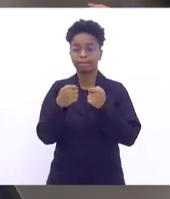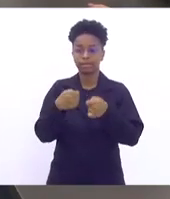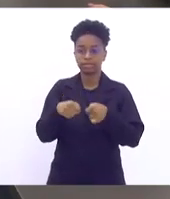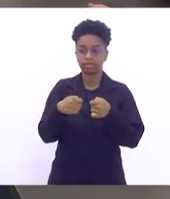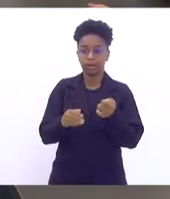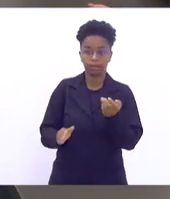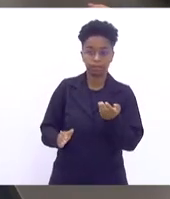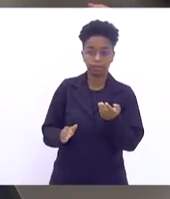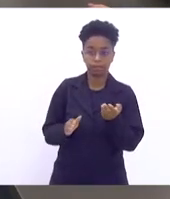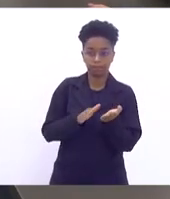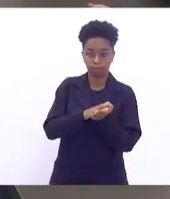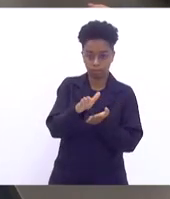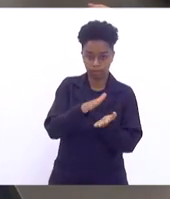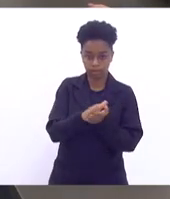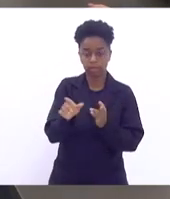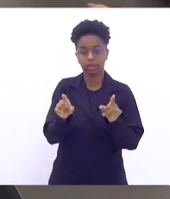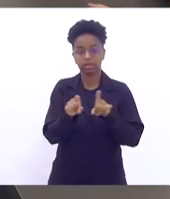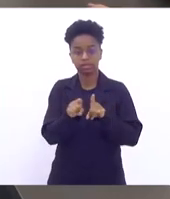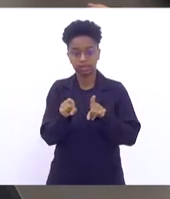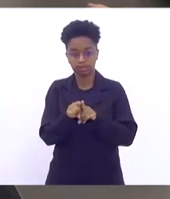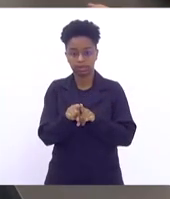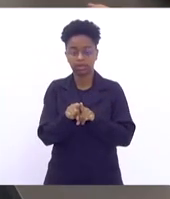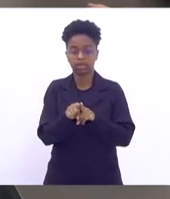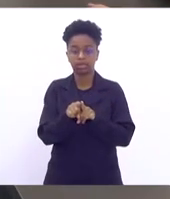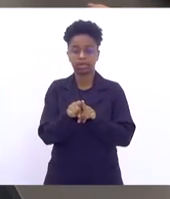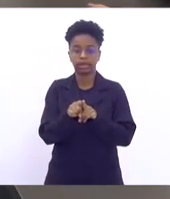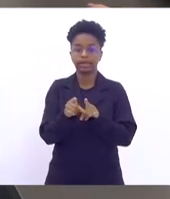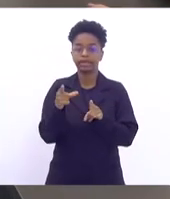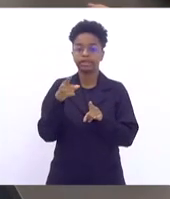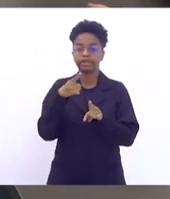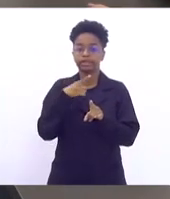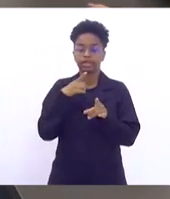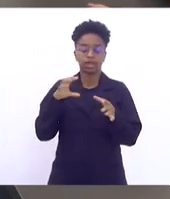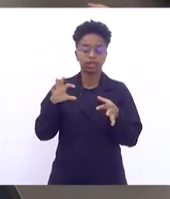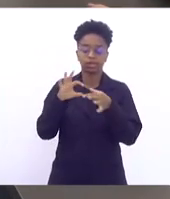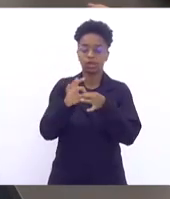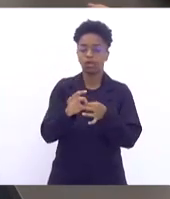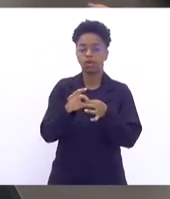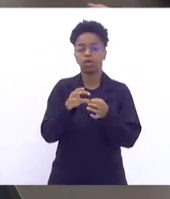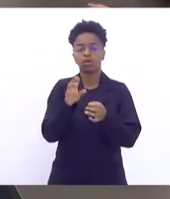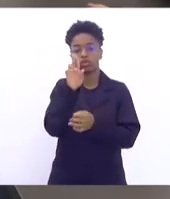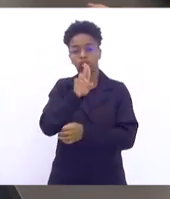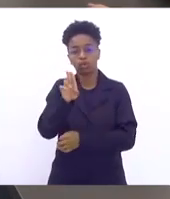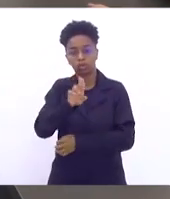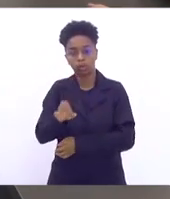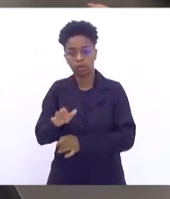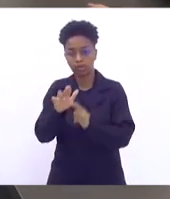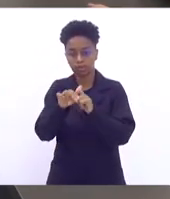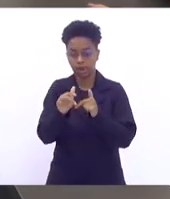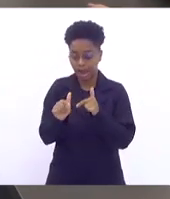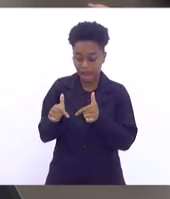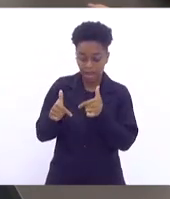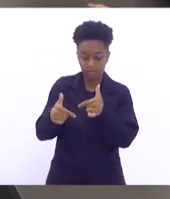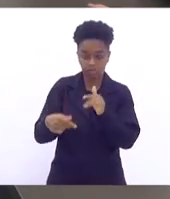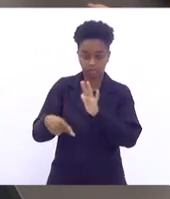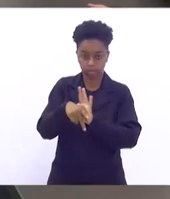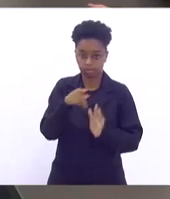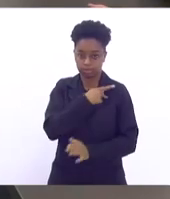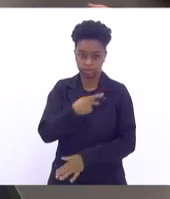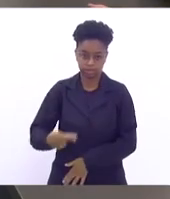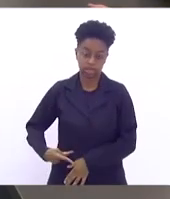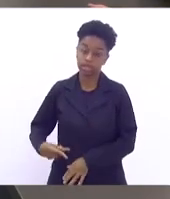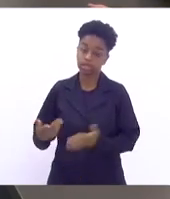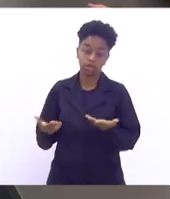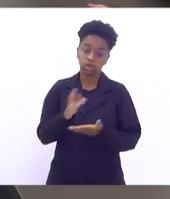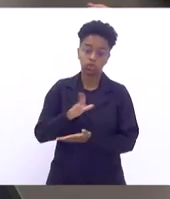e ainda entra no por menor de falar que nomeação dos membros da frente será feita por ato do presidente ou seja não